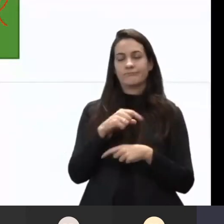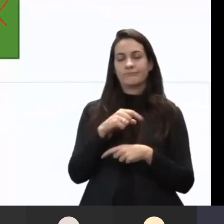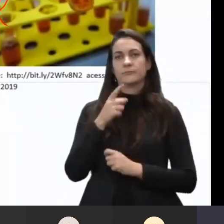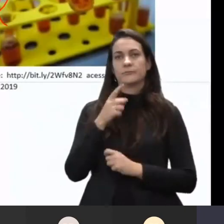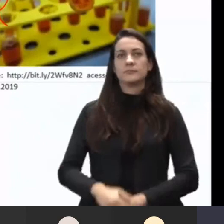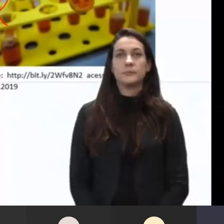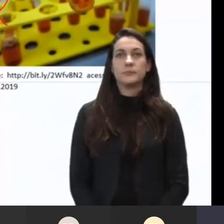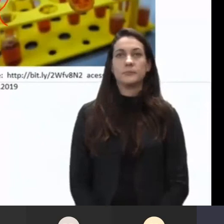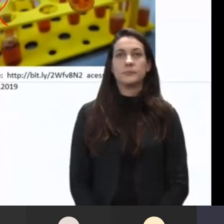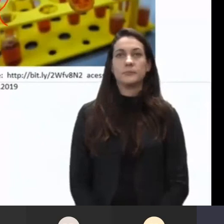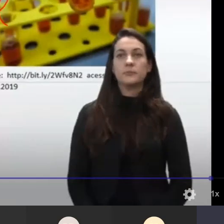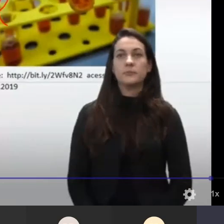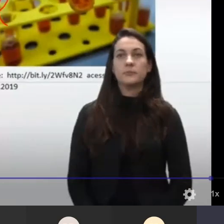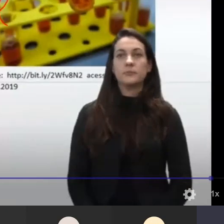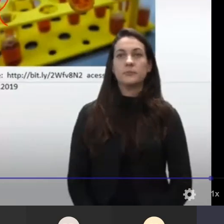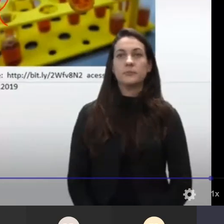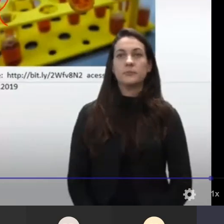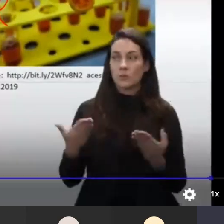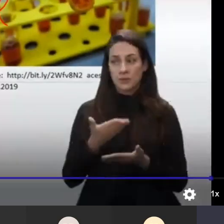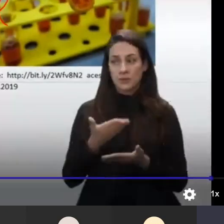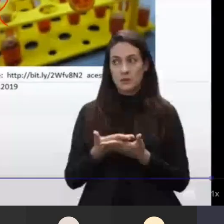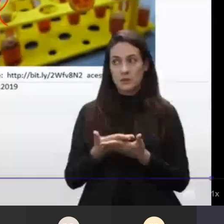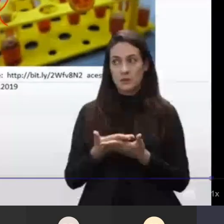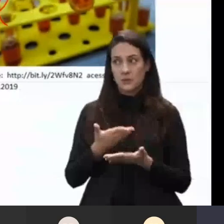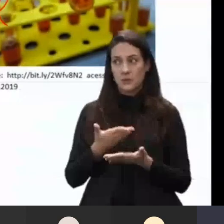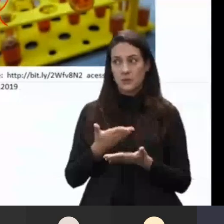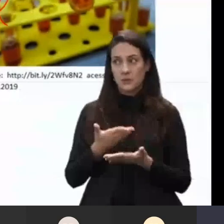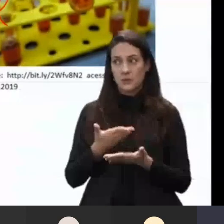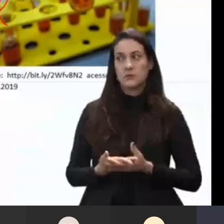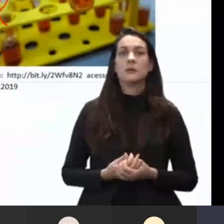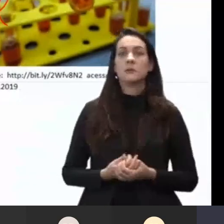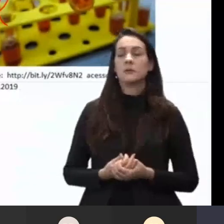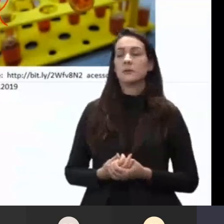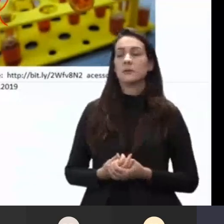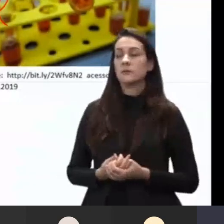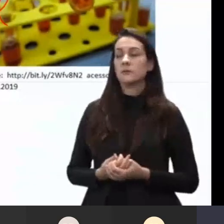basicamente, nessa aula de hoje, nós